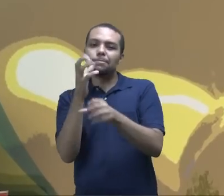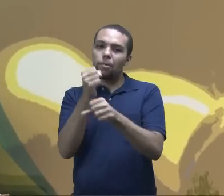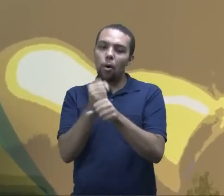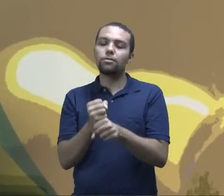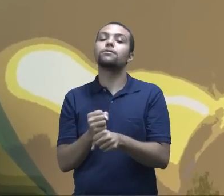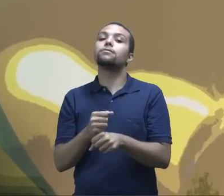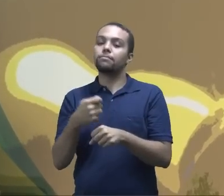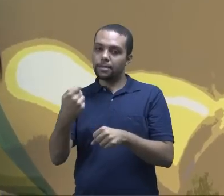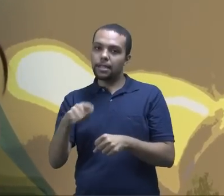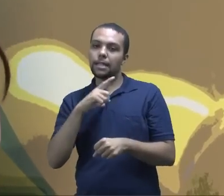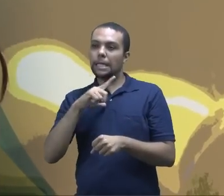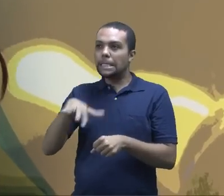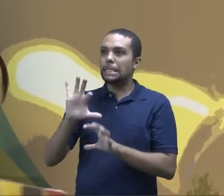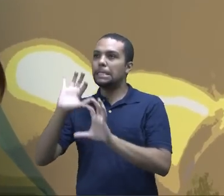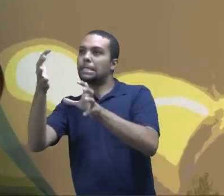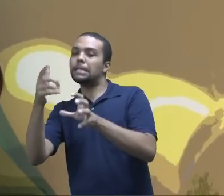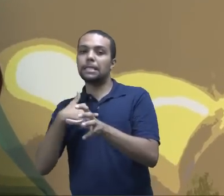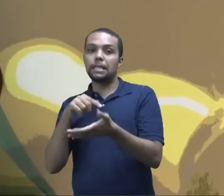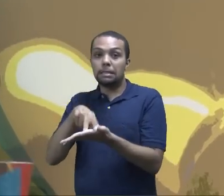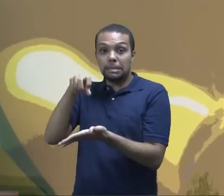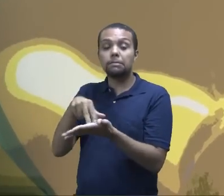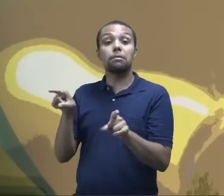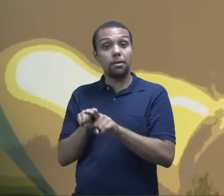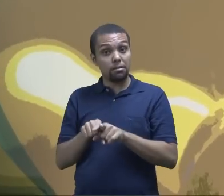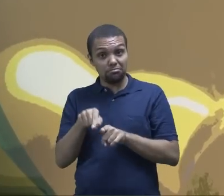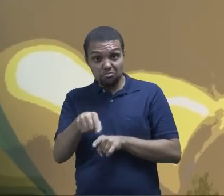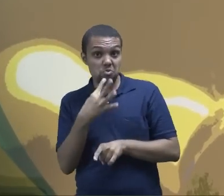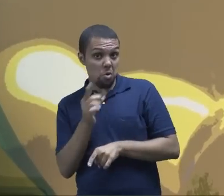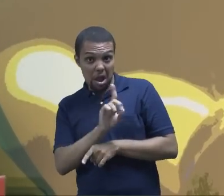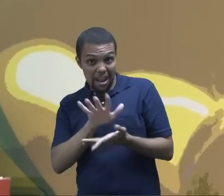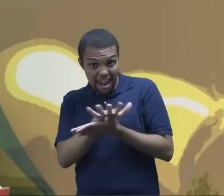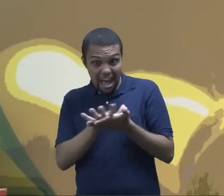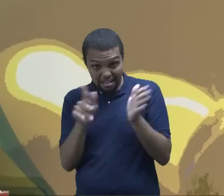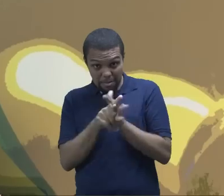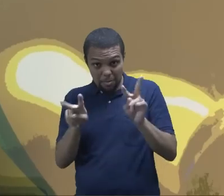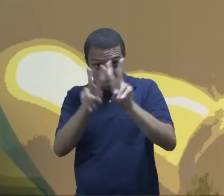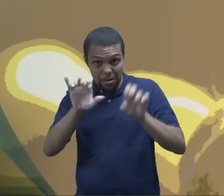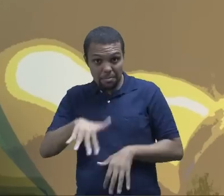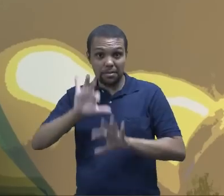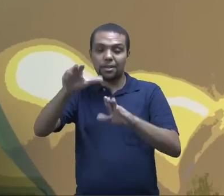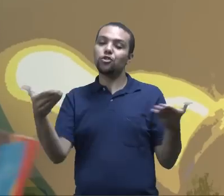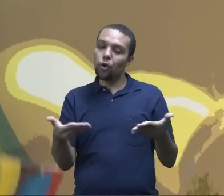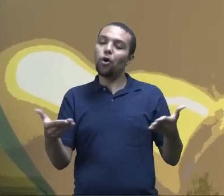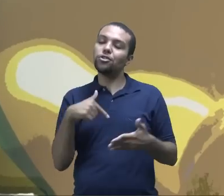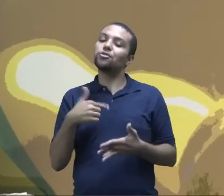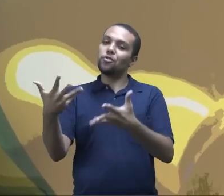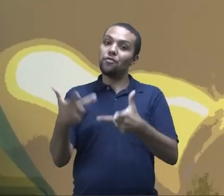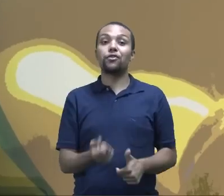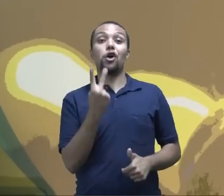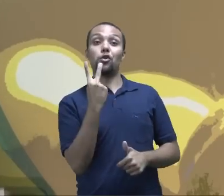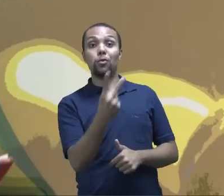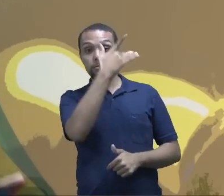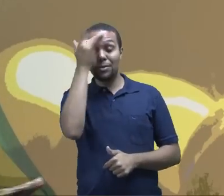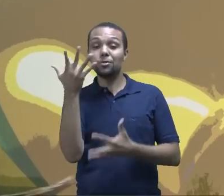alguns pontos. Haja bandejas, rebotes e jumps. Bom, se você não conhece esses fundamentos do basquete, aqui para conversar